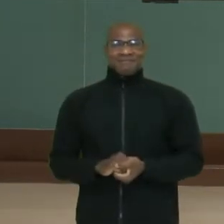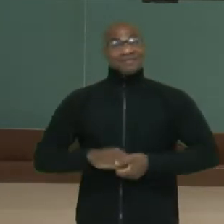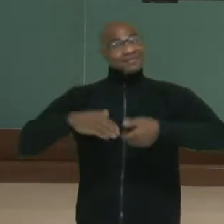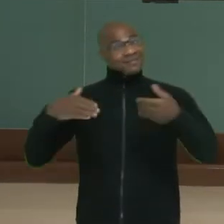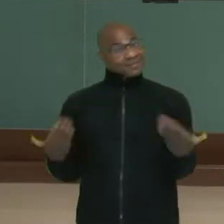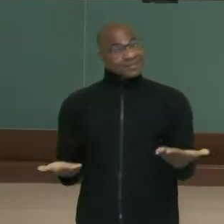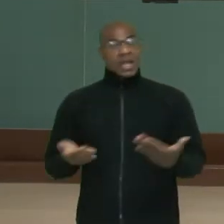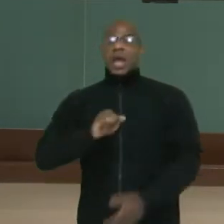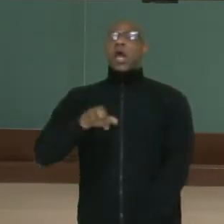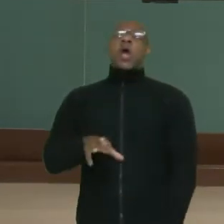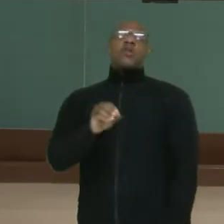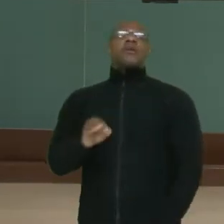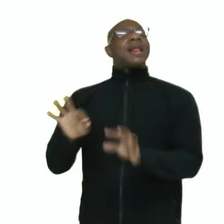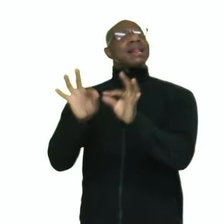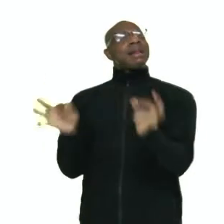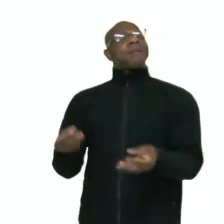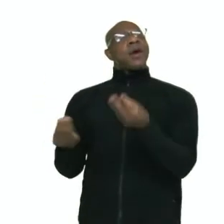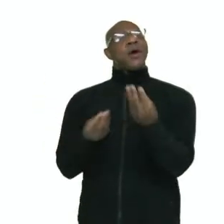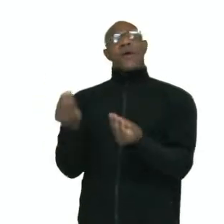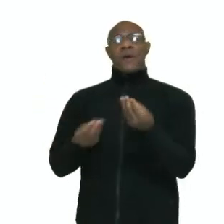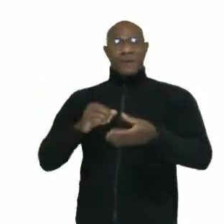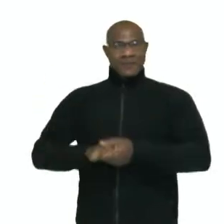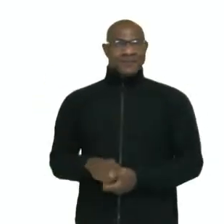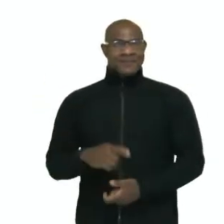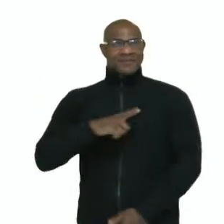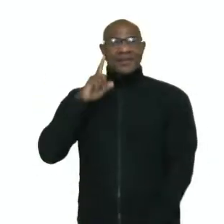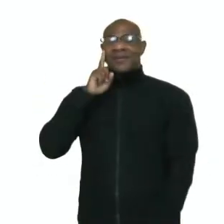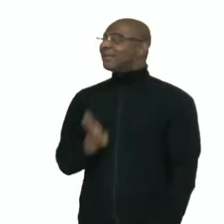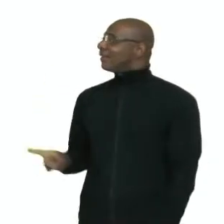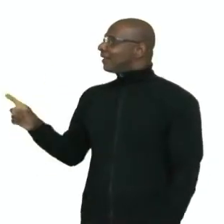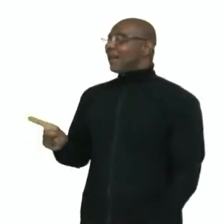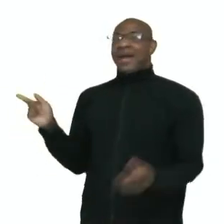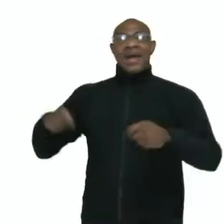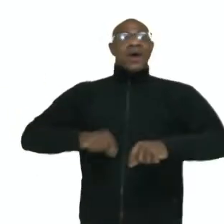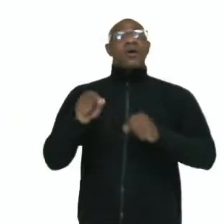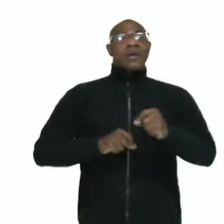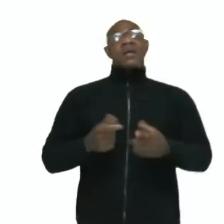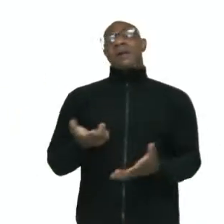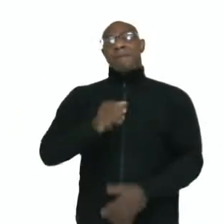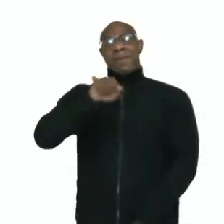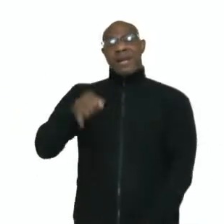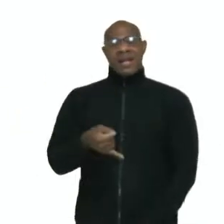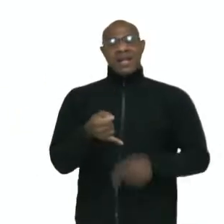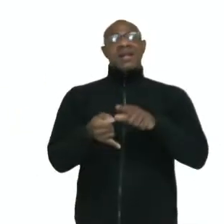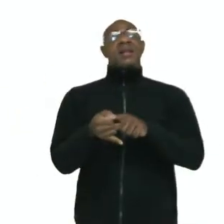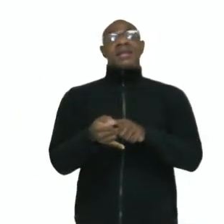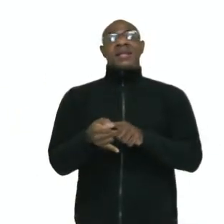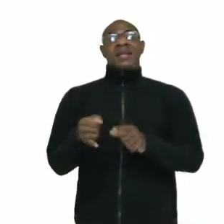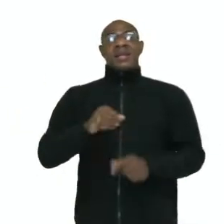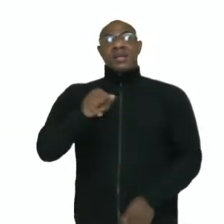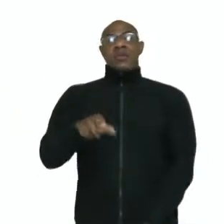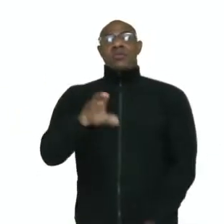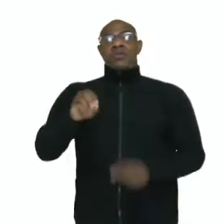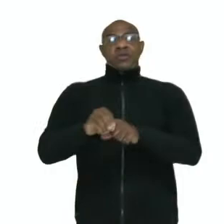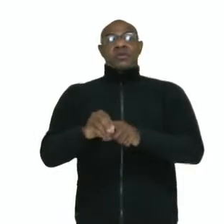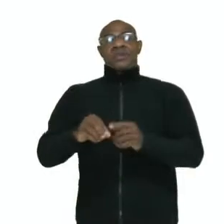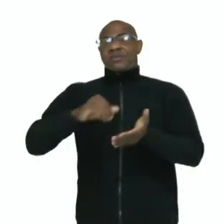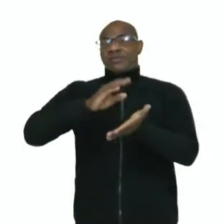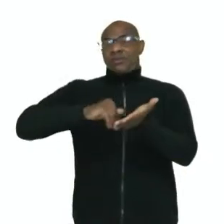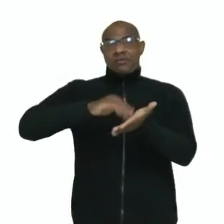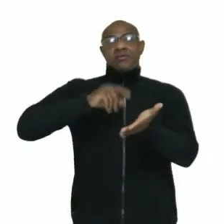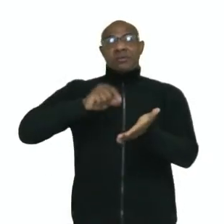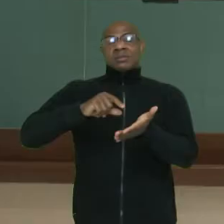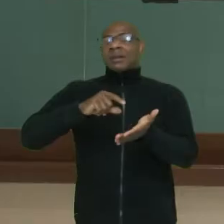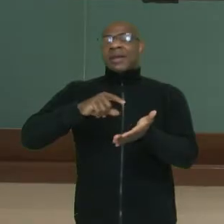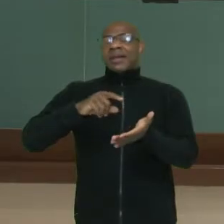E juros simples? O regime de juros simples será quando o percentual de juros incidir apenas sobre o valor do capital